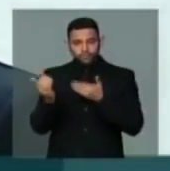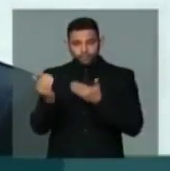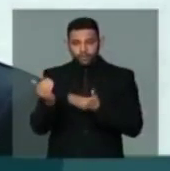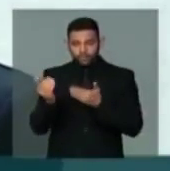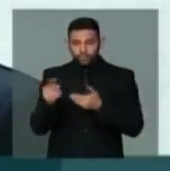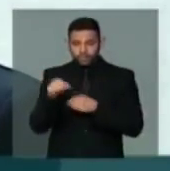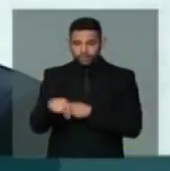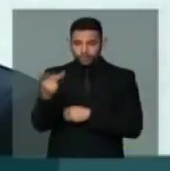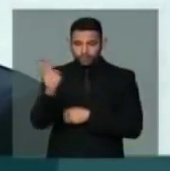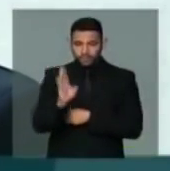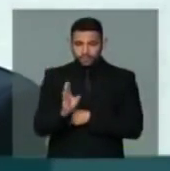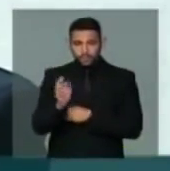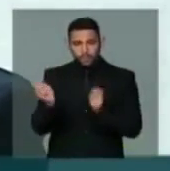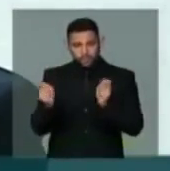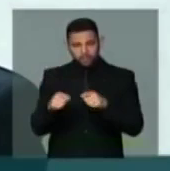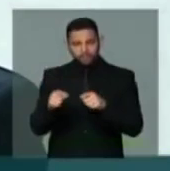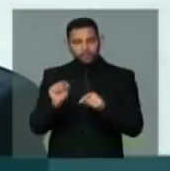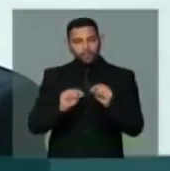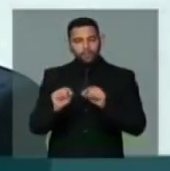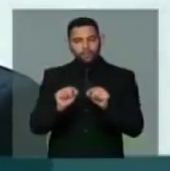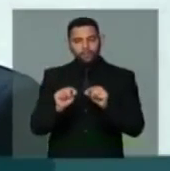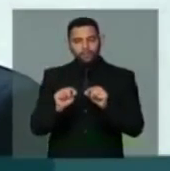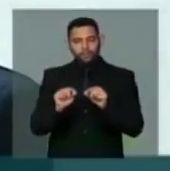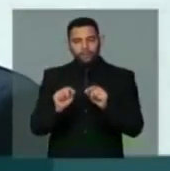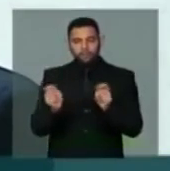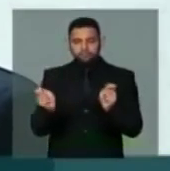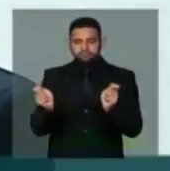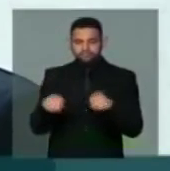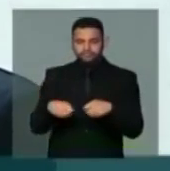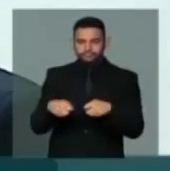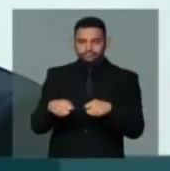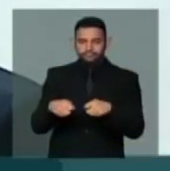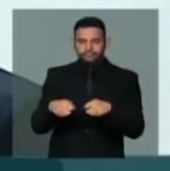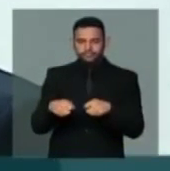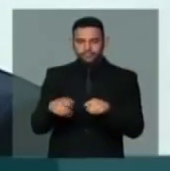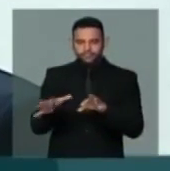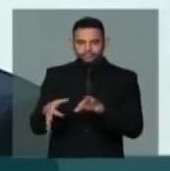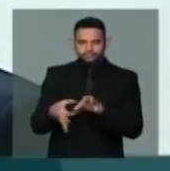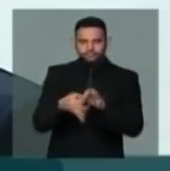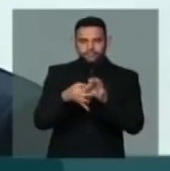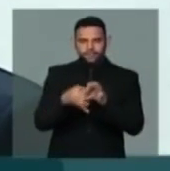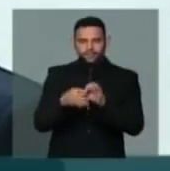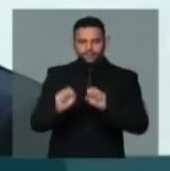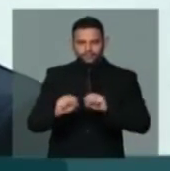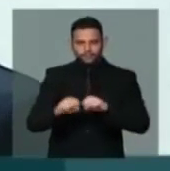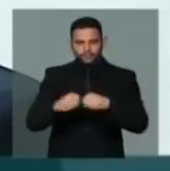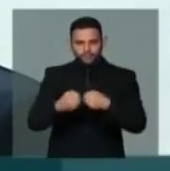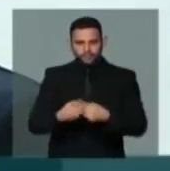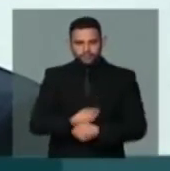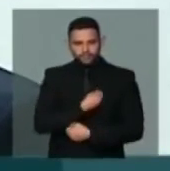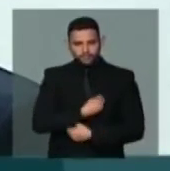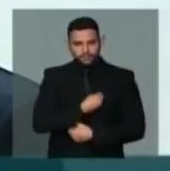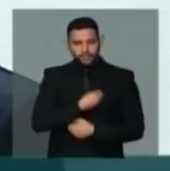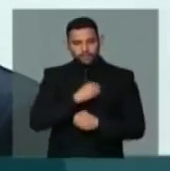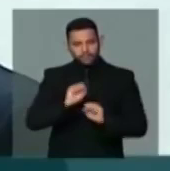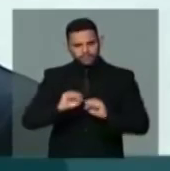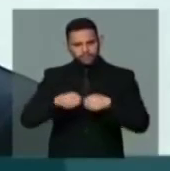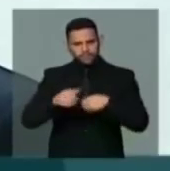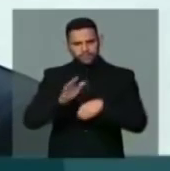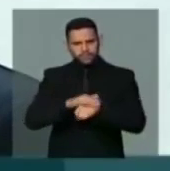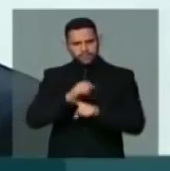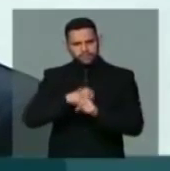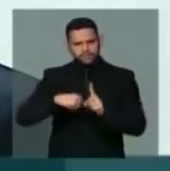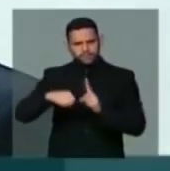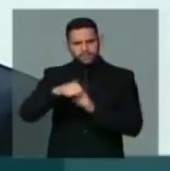que todos possam ter a possibilidade de integrar esse esforço de governo, mas o esforço, sobretudo, da